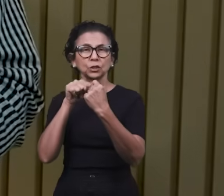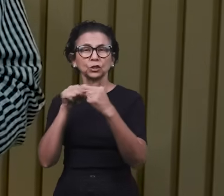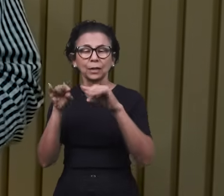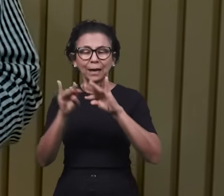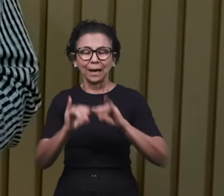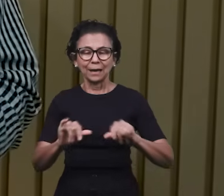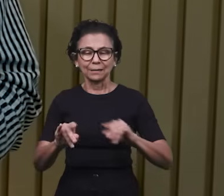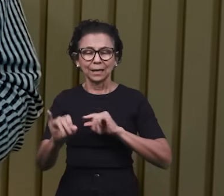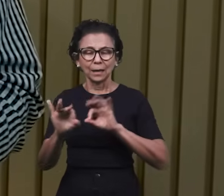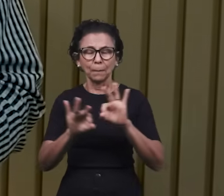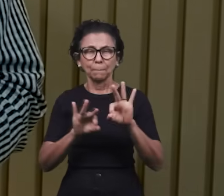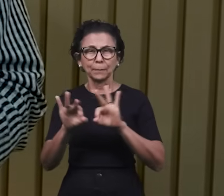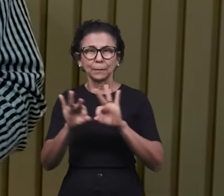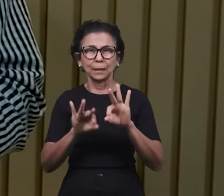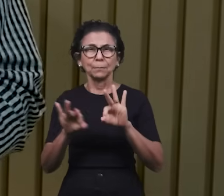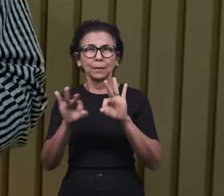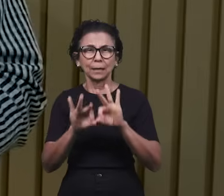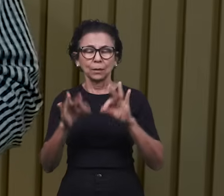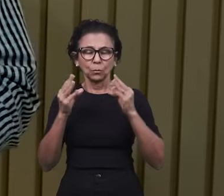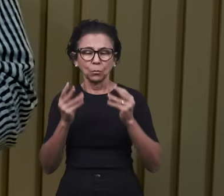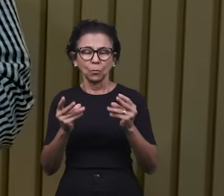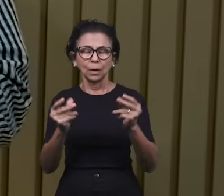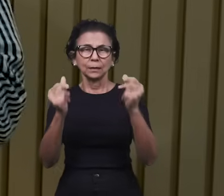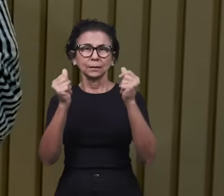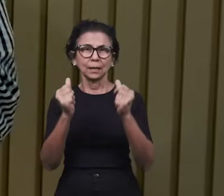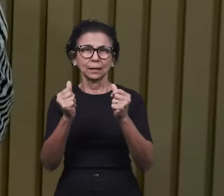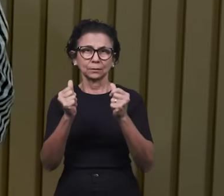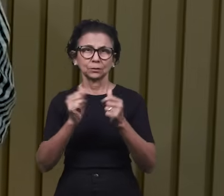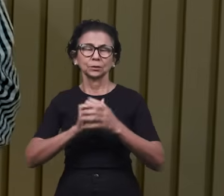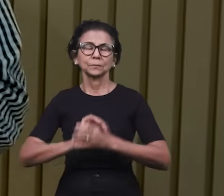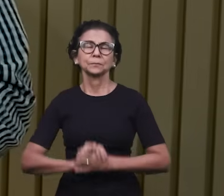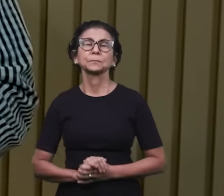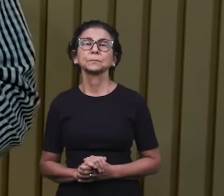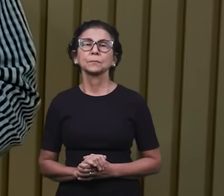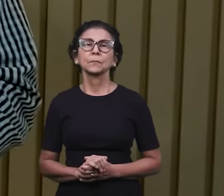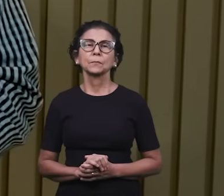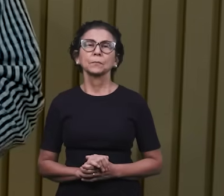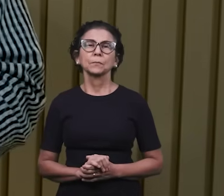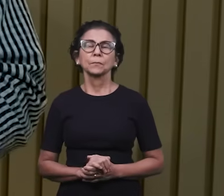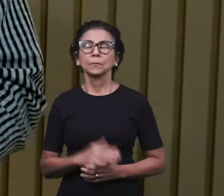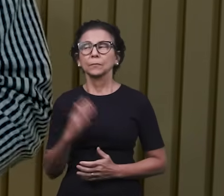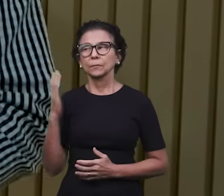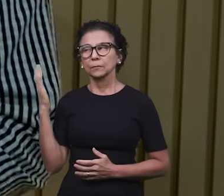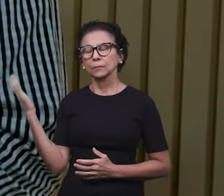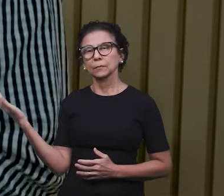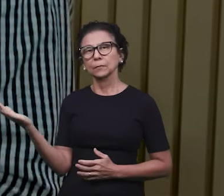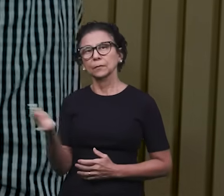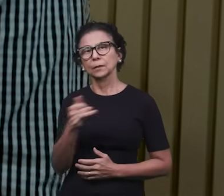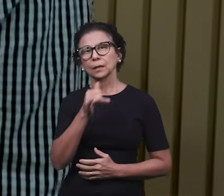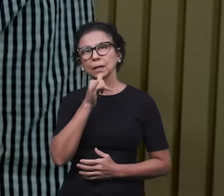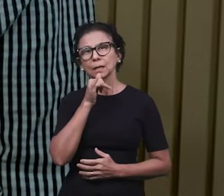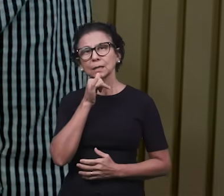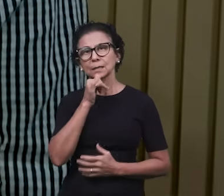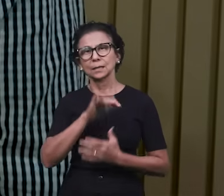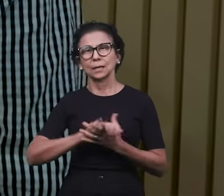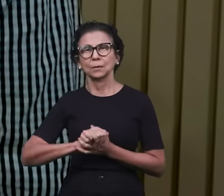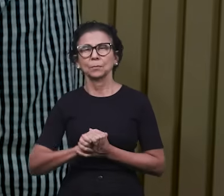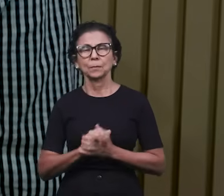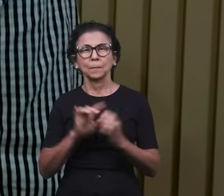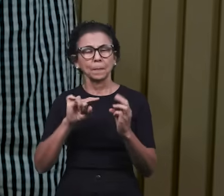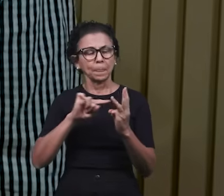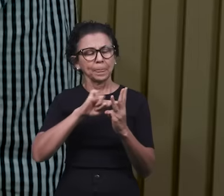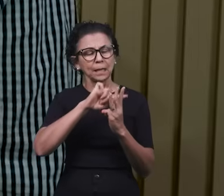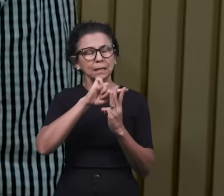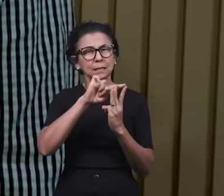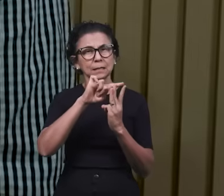orgânica, nutrientes e também ajudar a proteger o solo. Nós temos como exemplo o